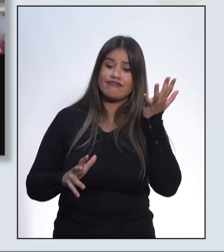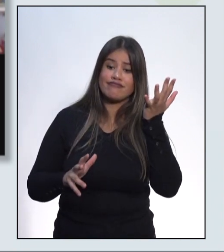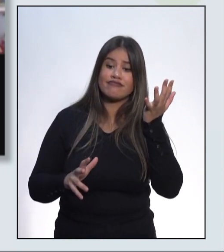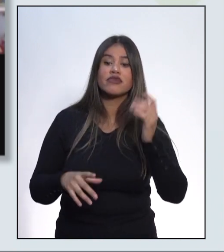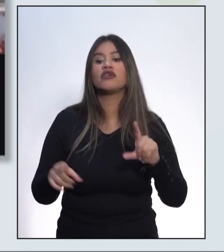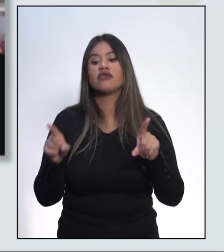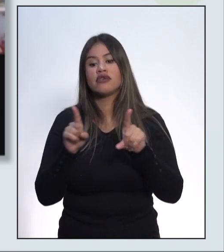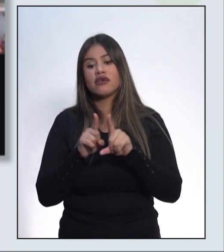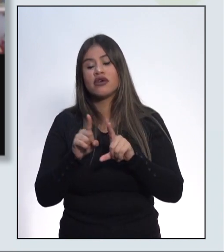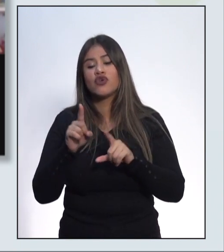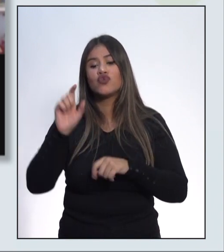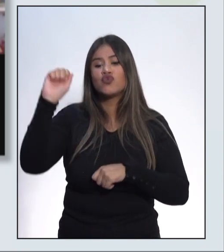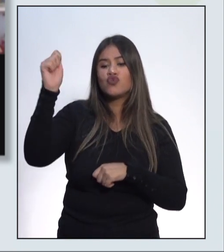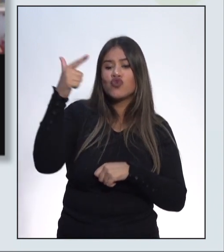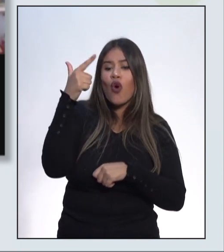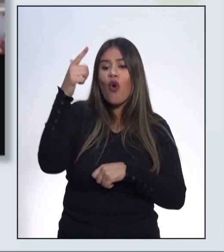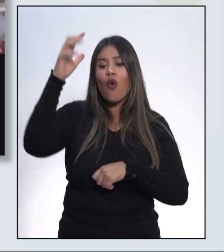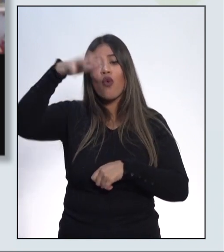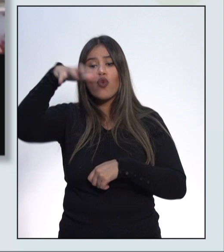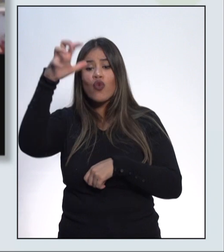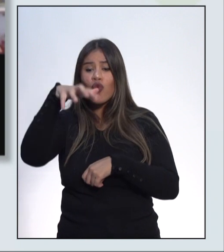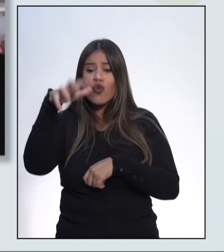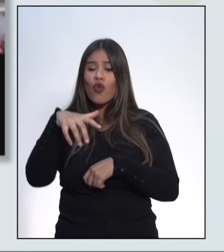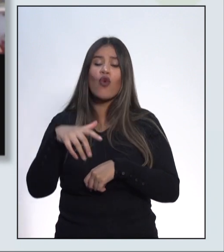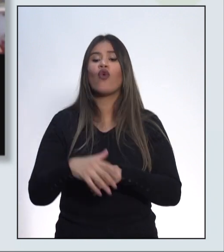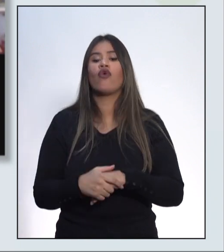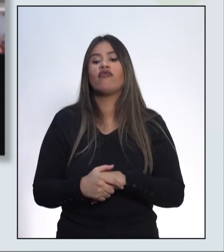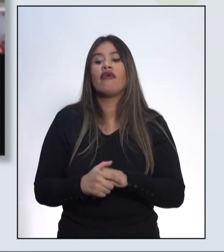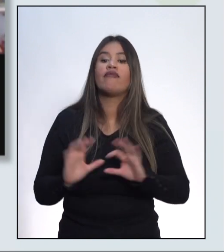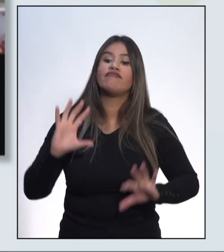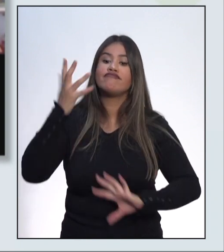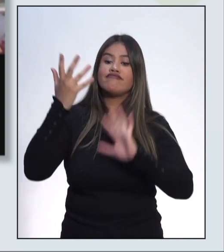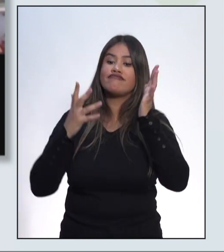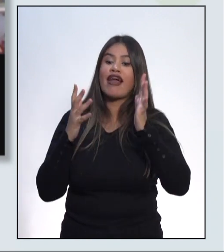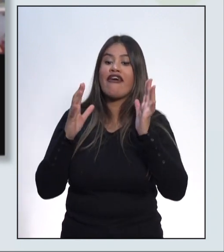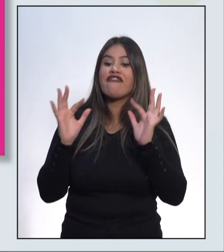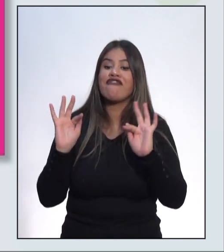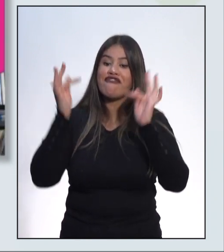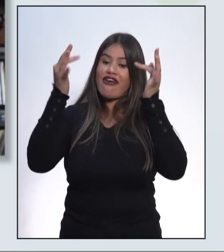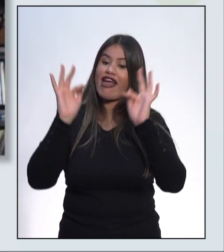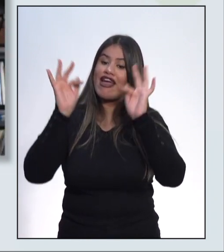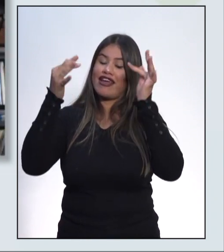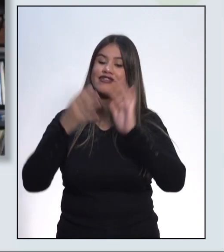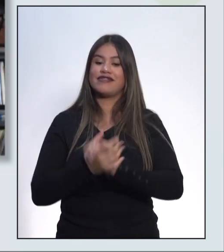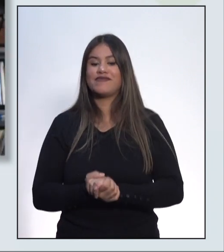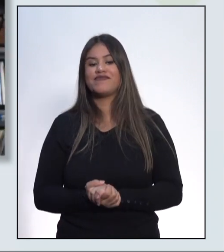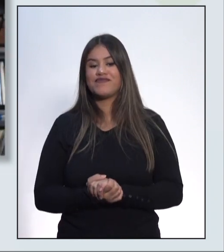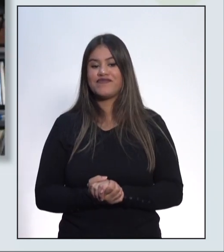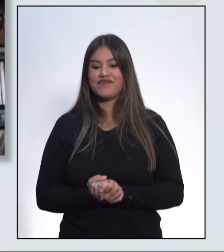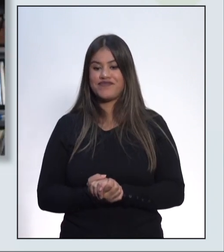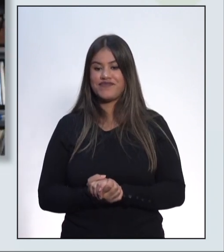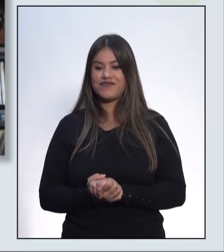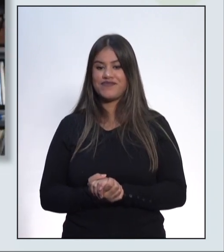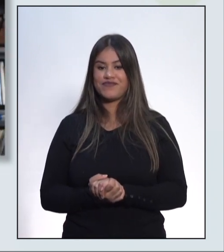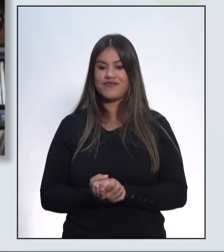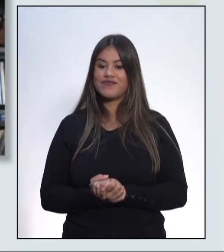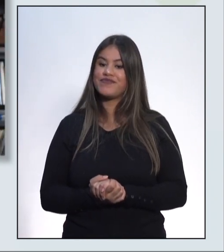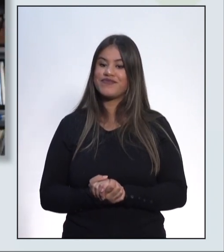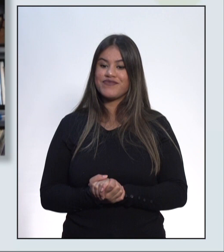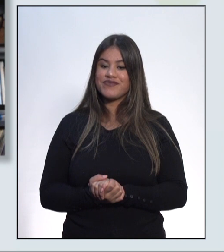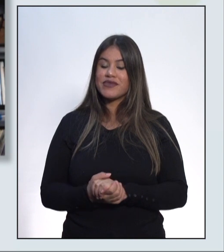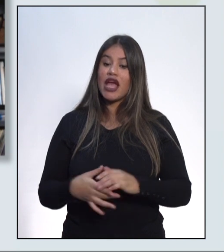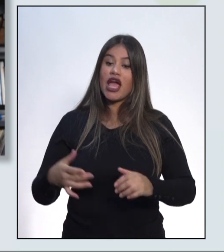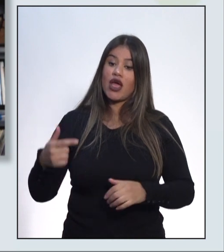acontecimentos festivos, tudo que diz respeito à sociedade e que é do nosso interesse saber. Eu acho que o